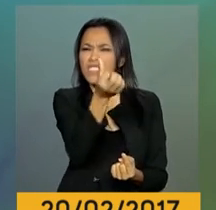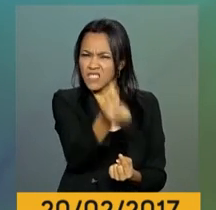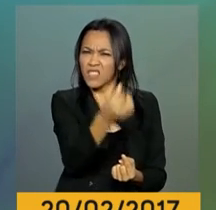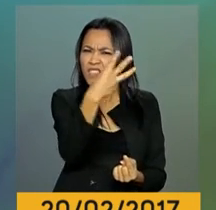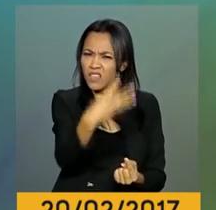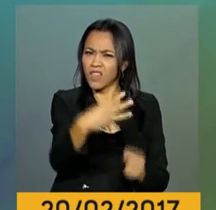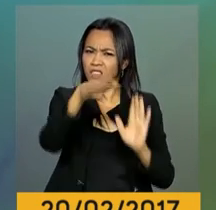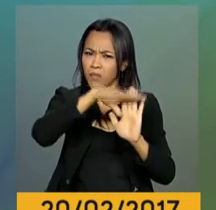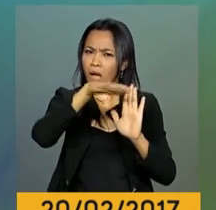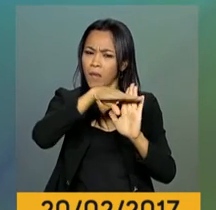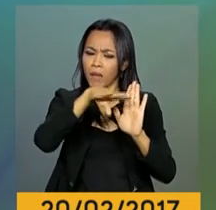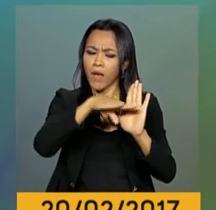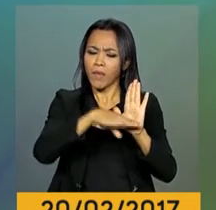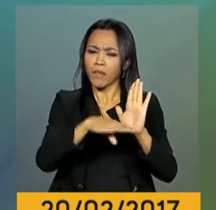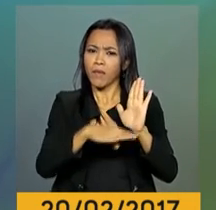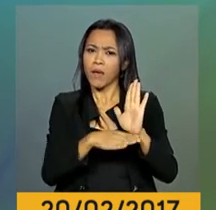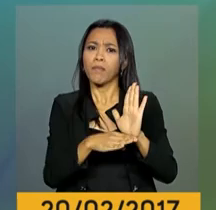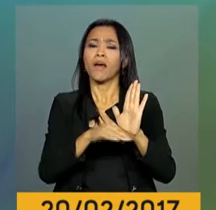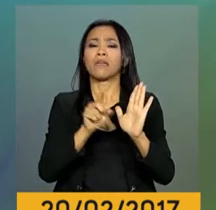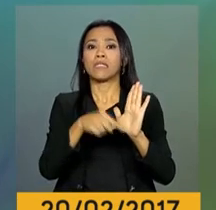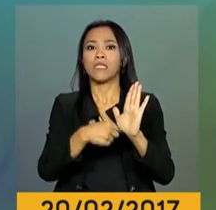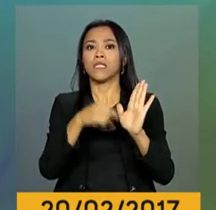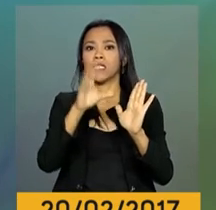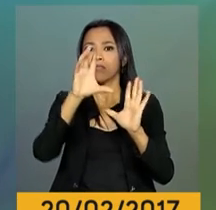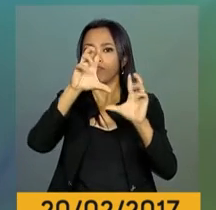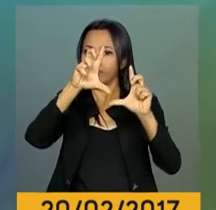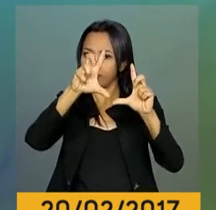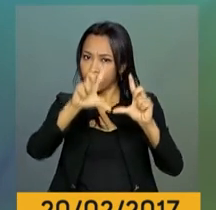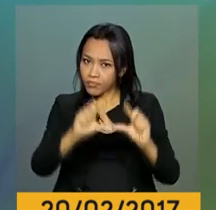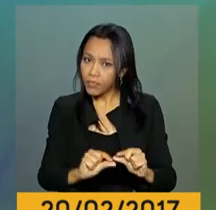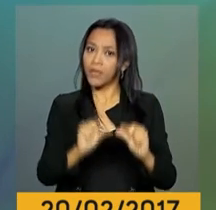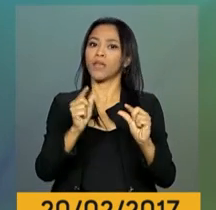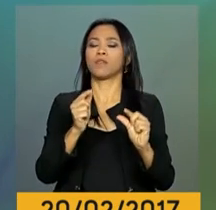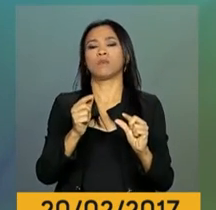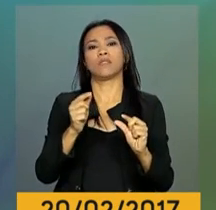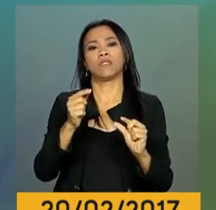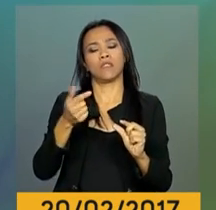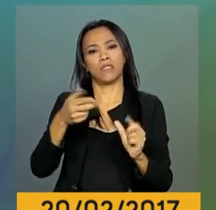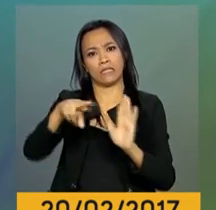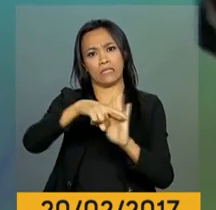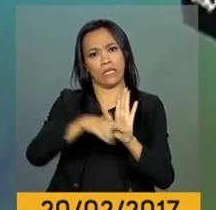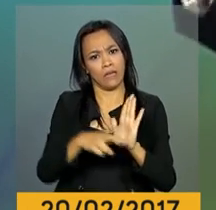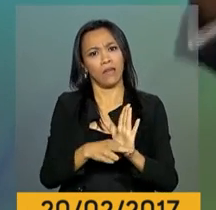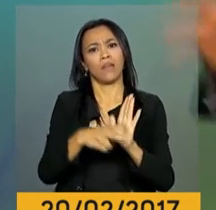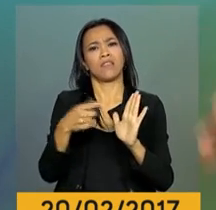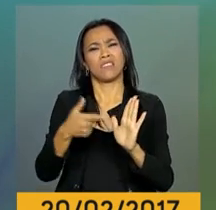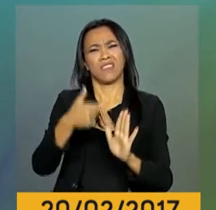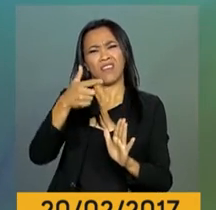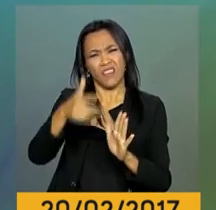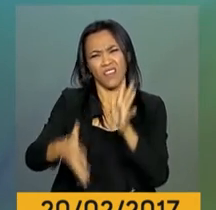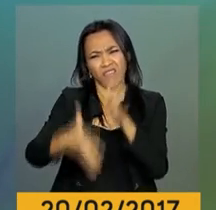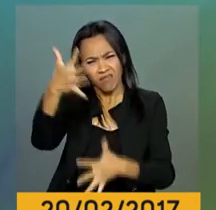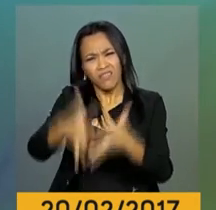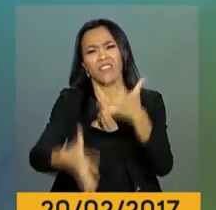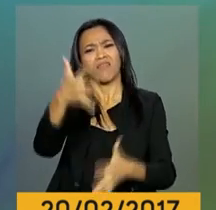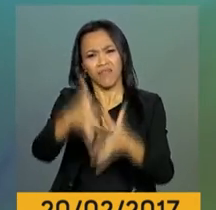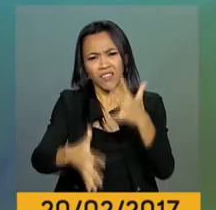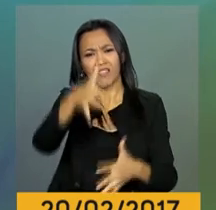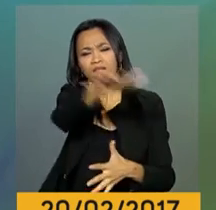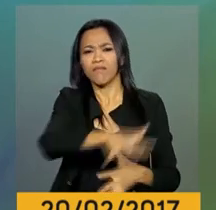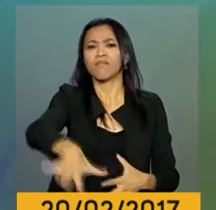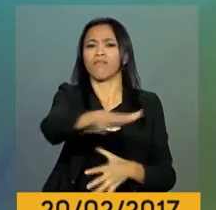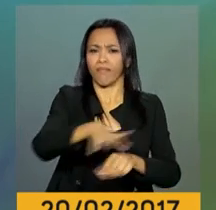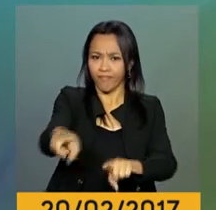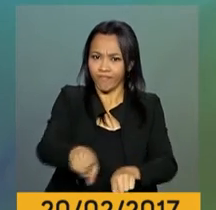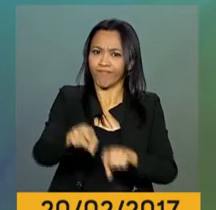Blairo? Desburocratizantes. Veja que, ao longo do tempo, as medidas todas, licenças, as mais variadas,